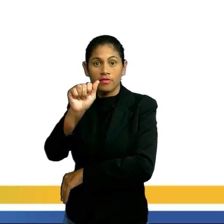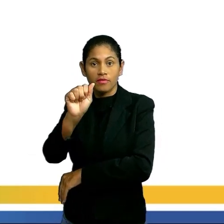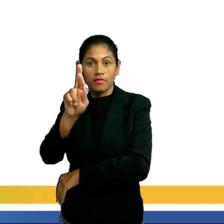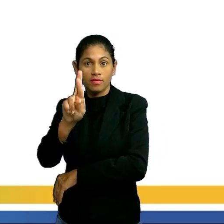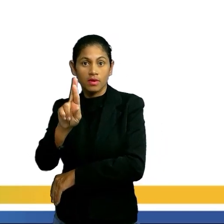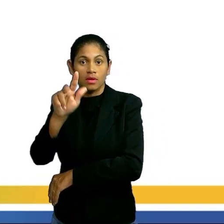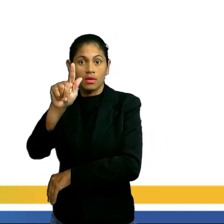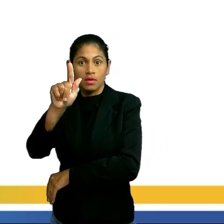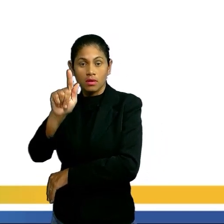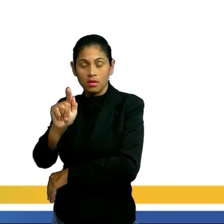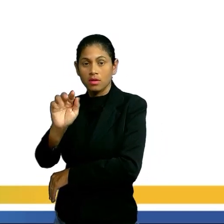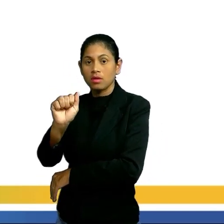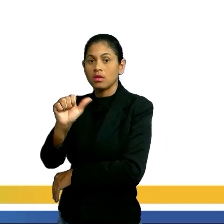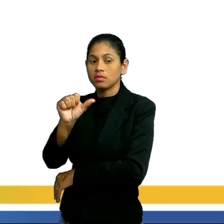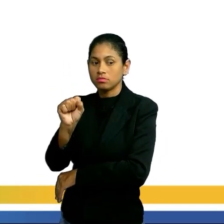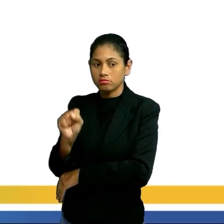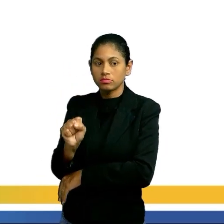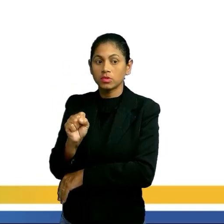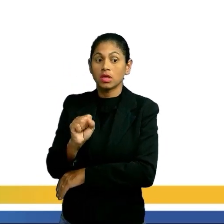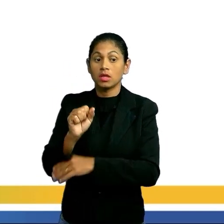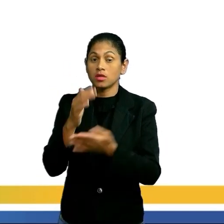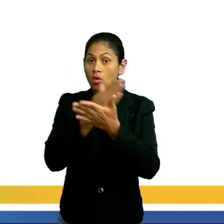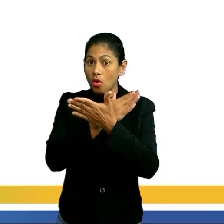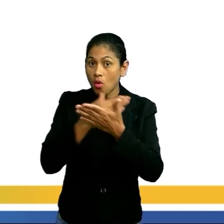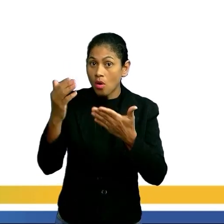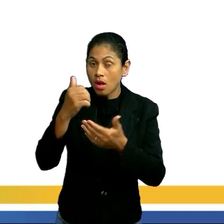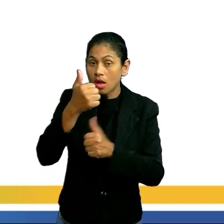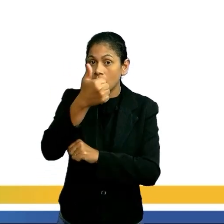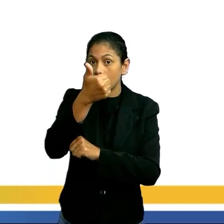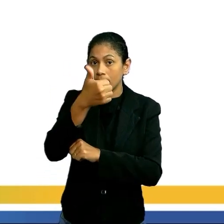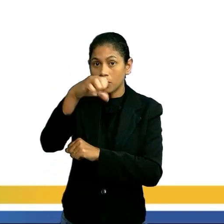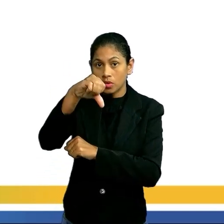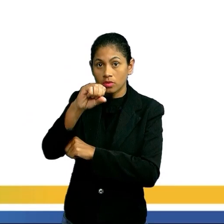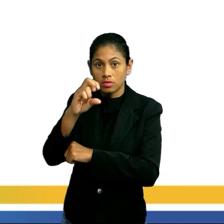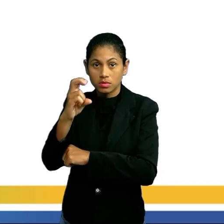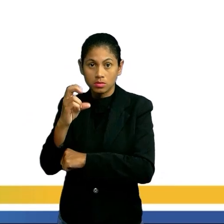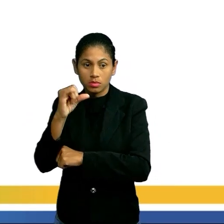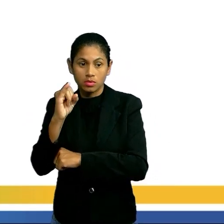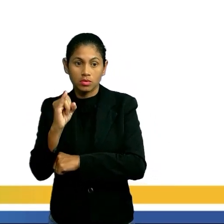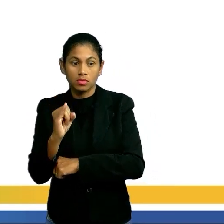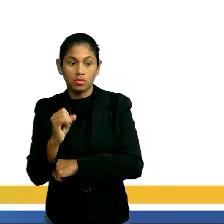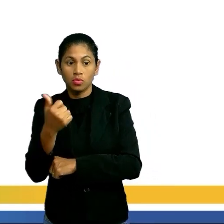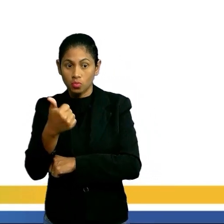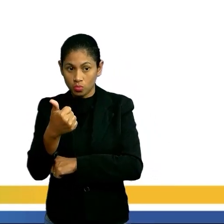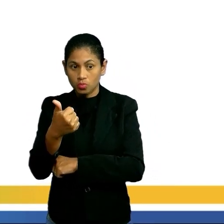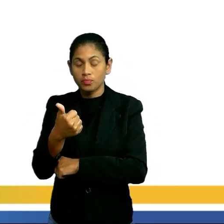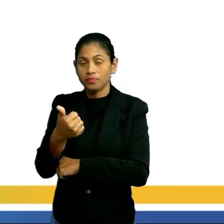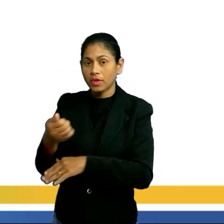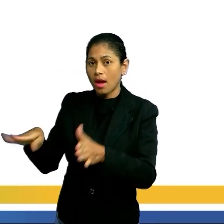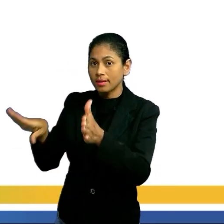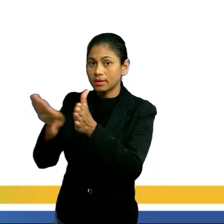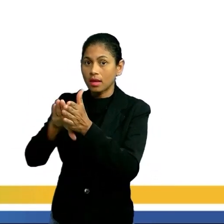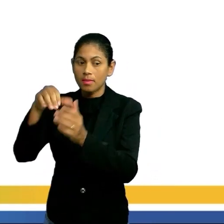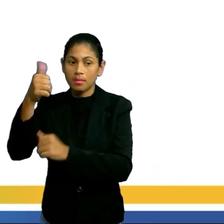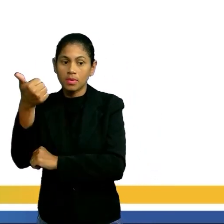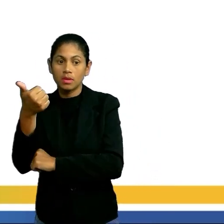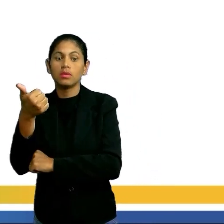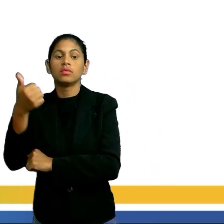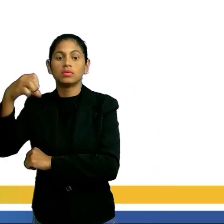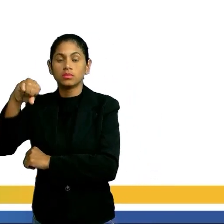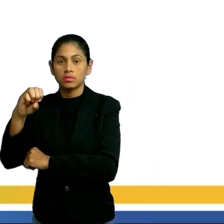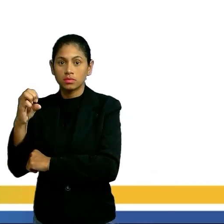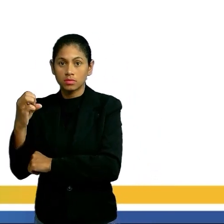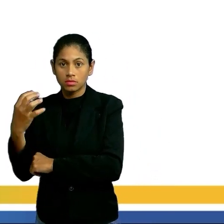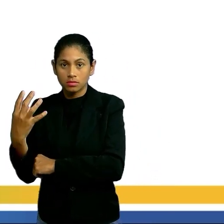a 1954. E a gente depois vai fazer aquele nosso exercício, exercitar a nossa mente para colocar em prática e